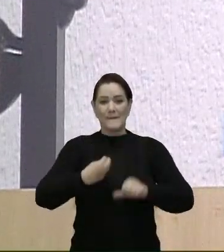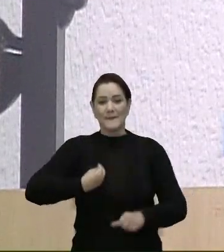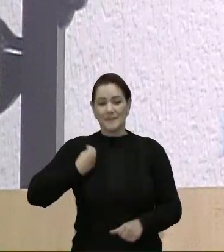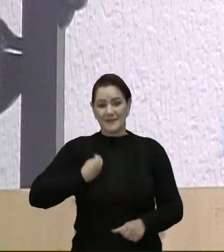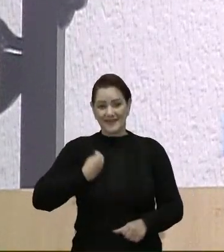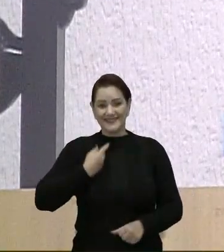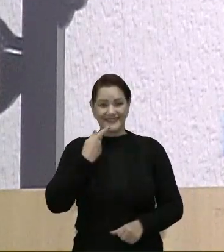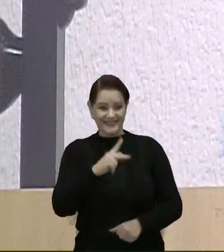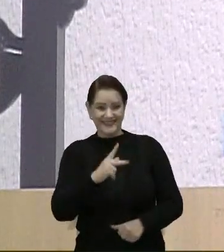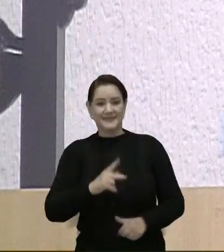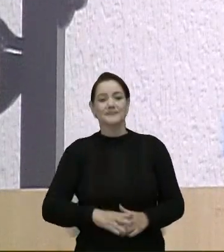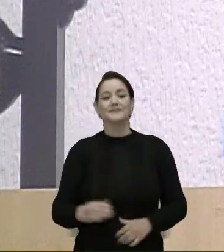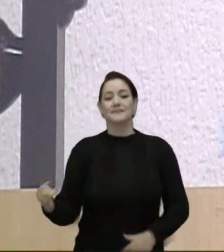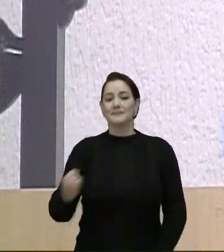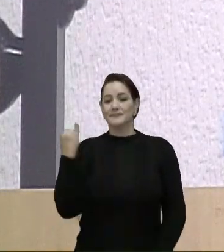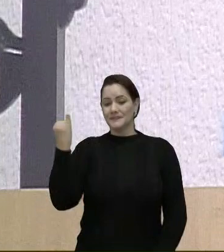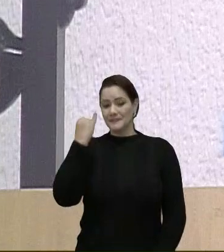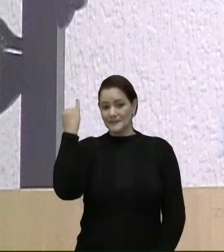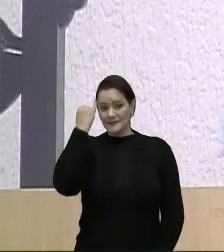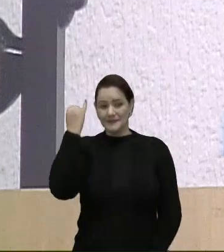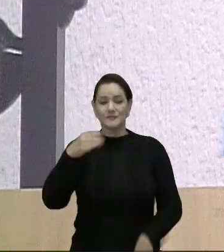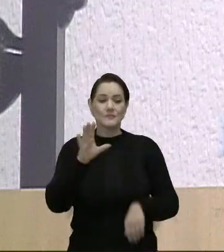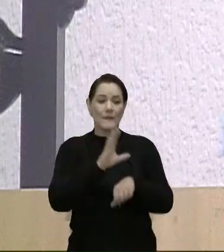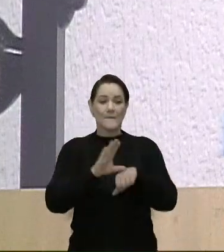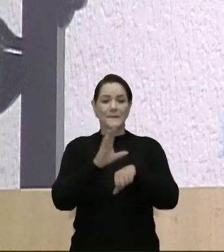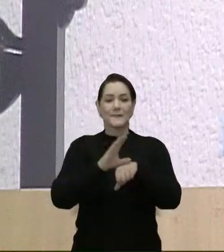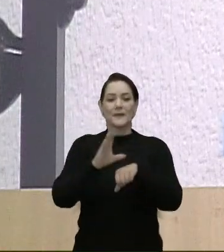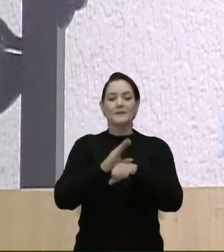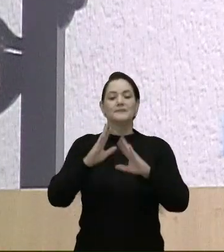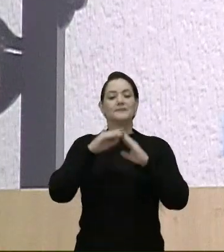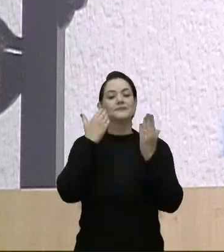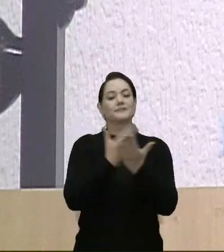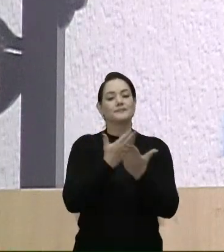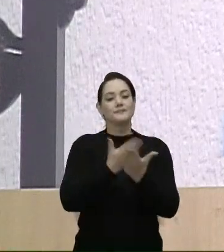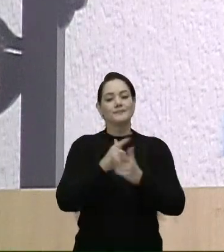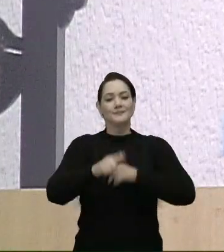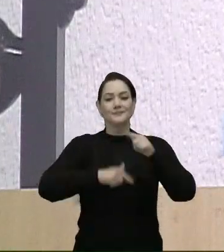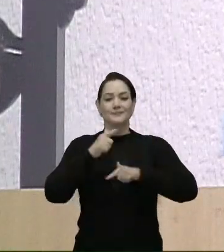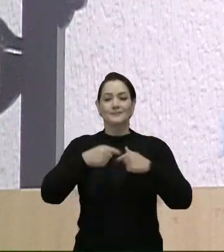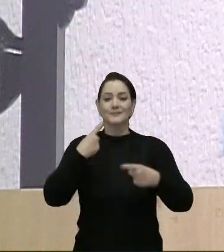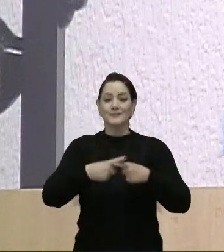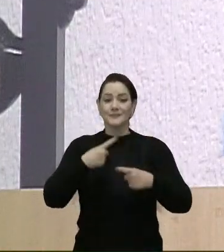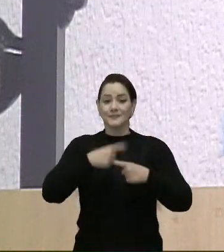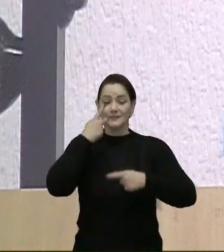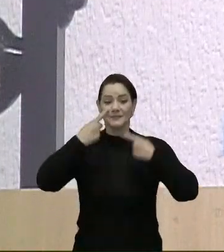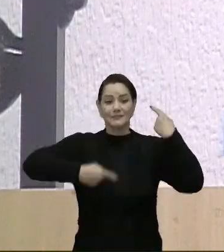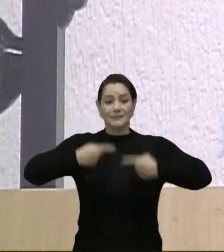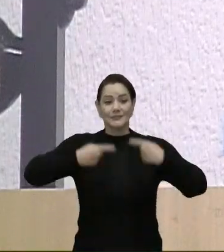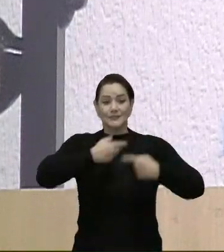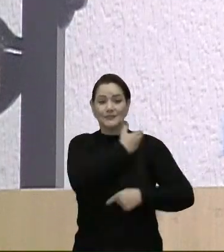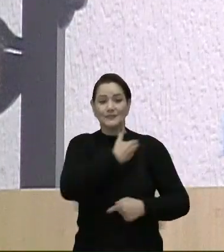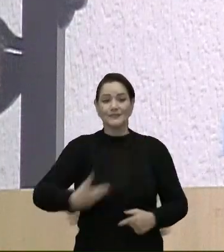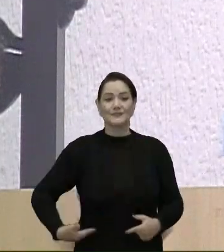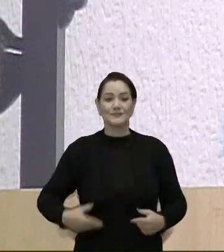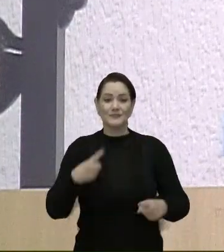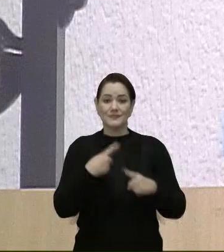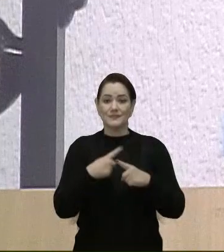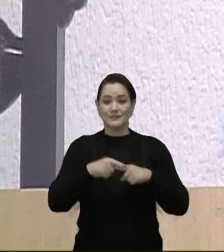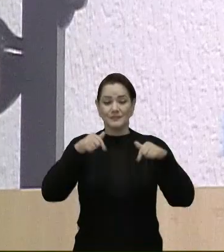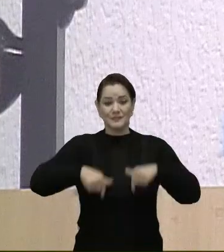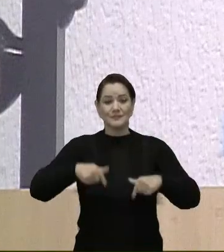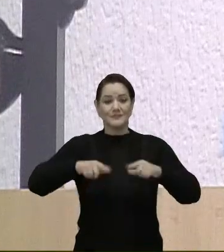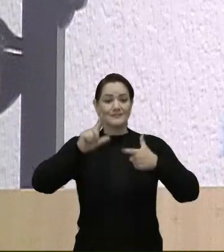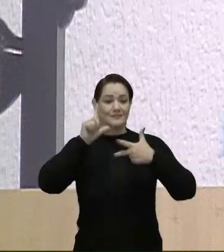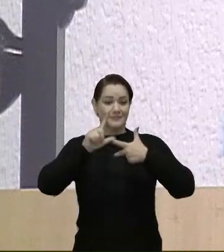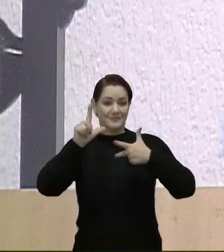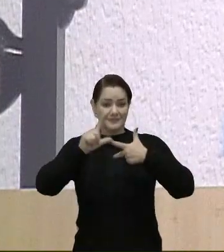que isso é muito importante. Foi um curso na Escola do Trabalho. E por que eu falei de política pública? Porque aqui, como